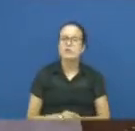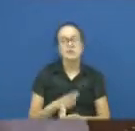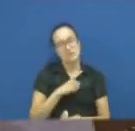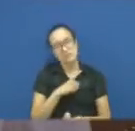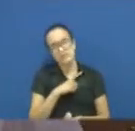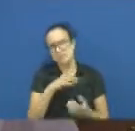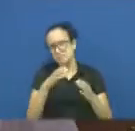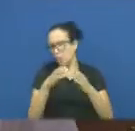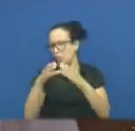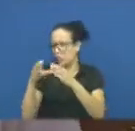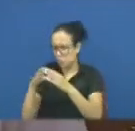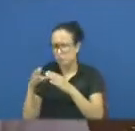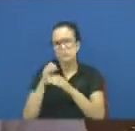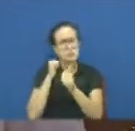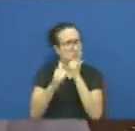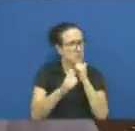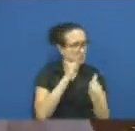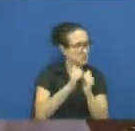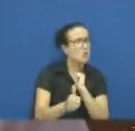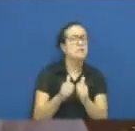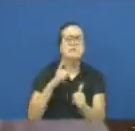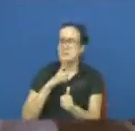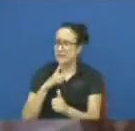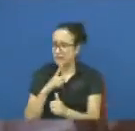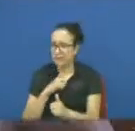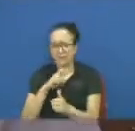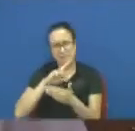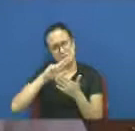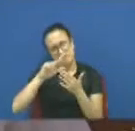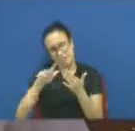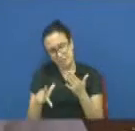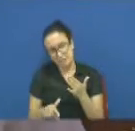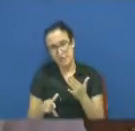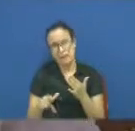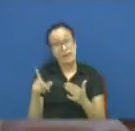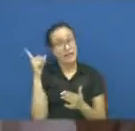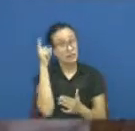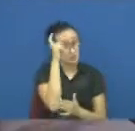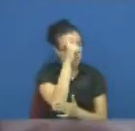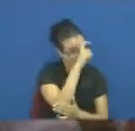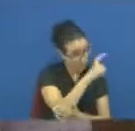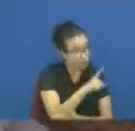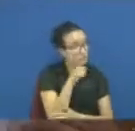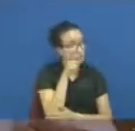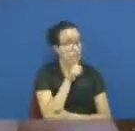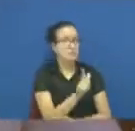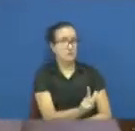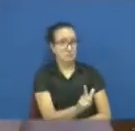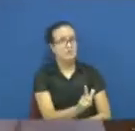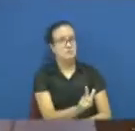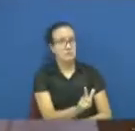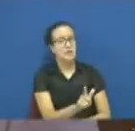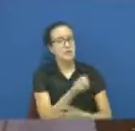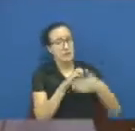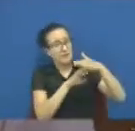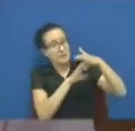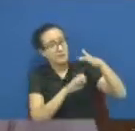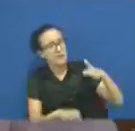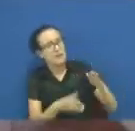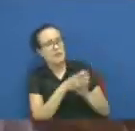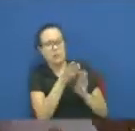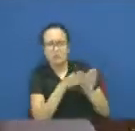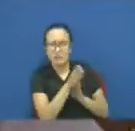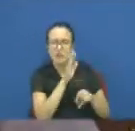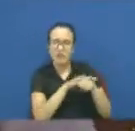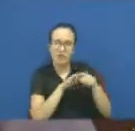tem trabalhado também nesse sentido. É muito difícil, diga-se de passagem, você convencer, e o que Vossa Excelência falou, é importante que